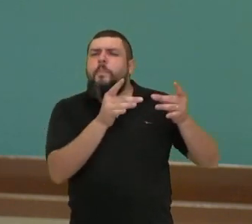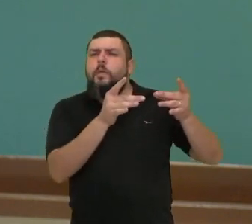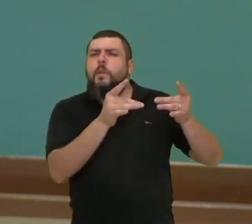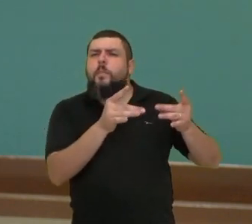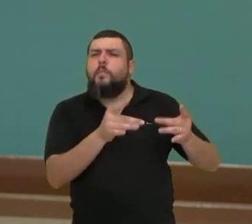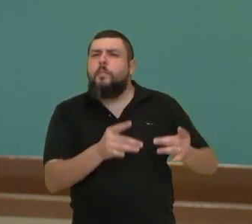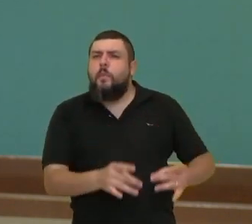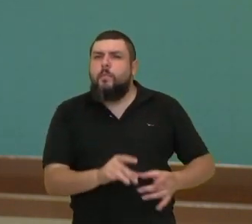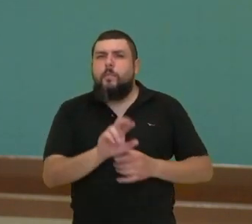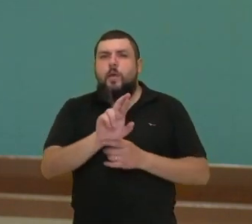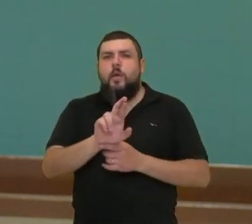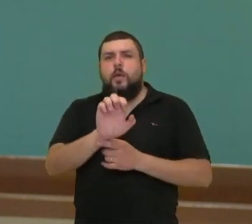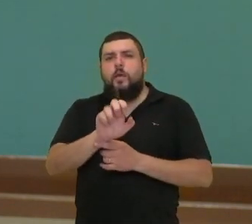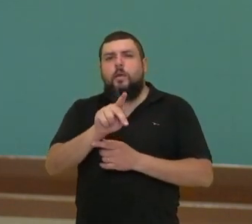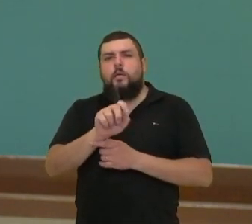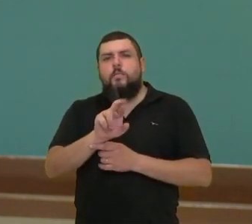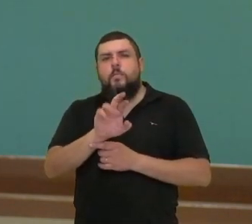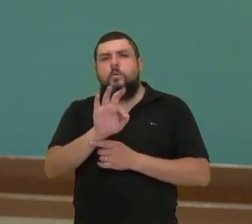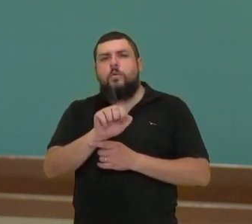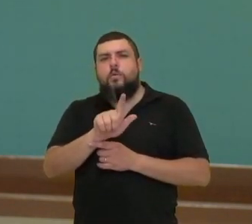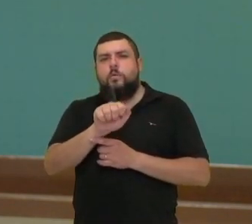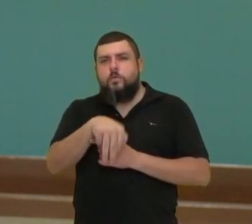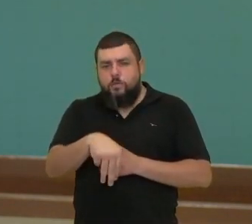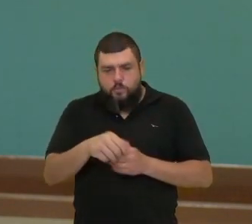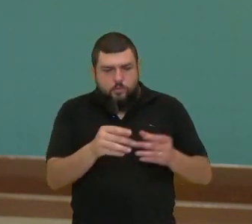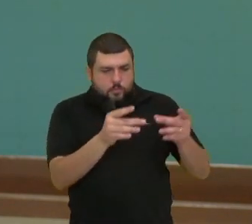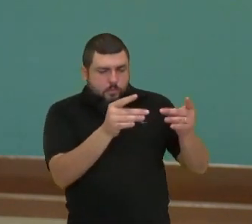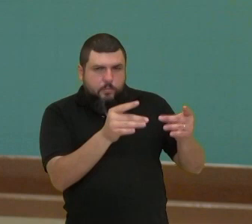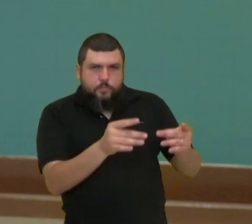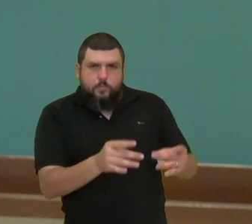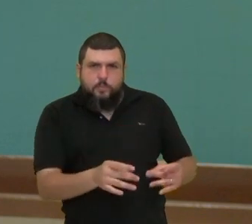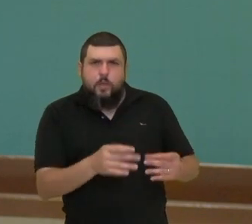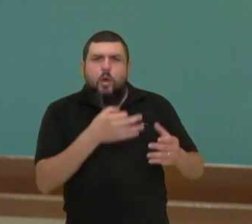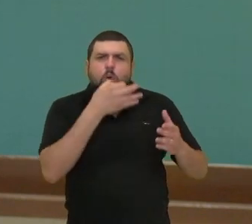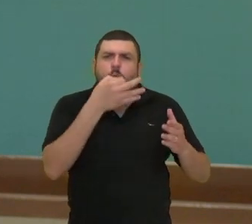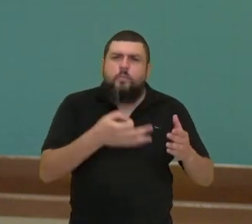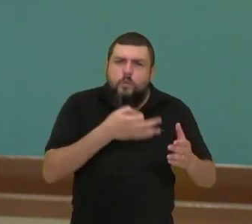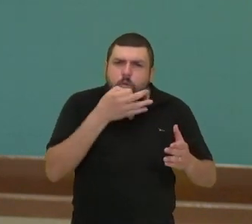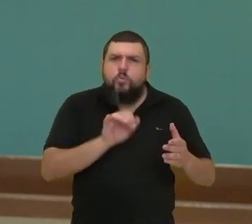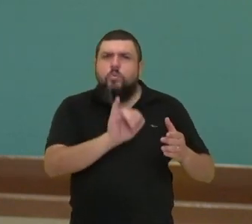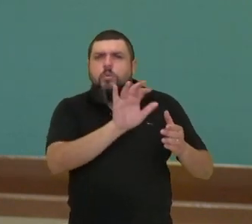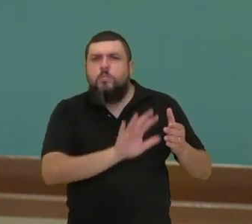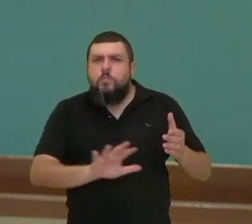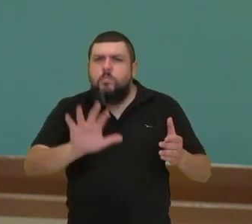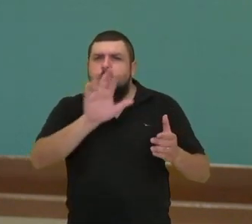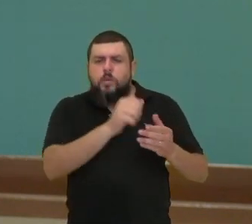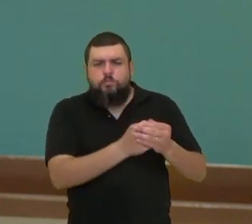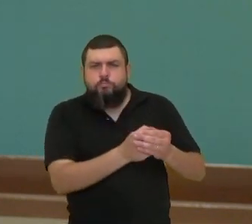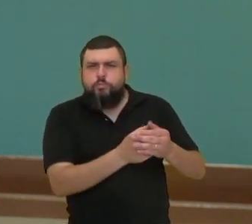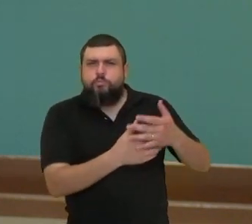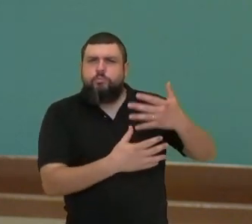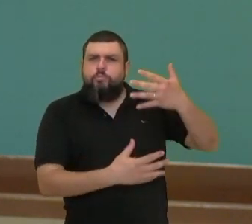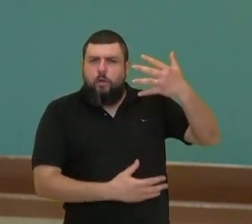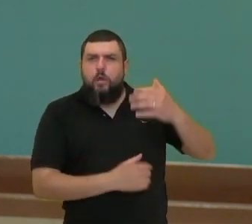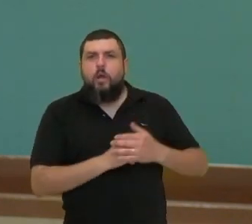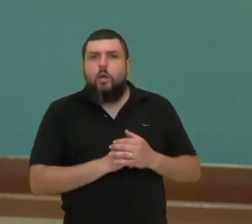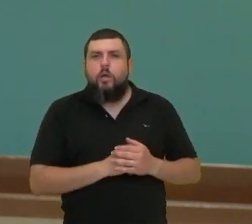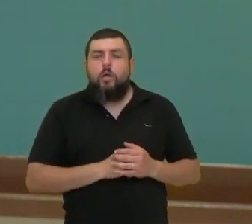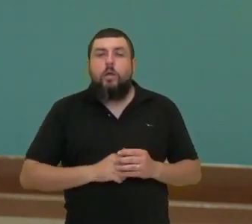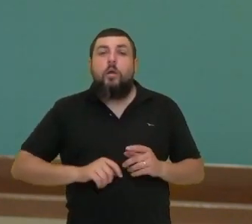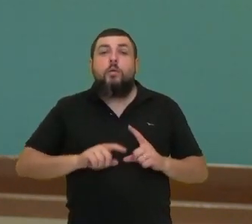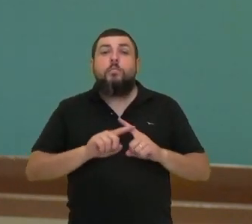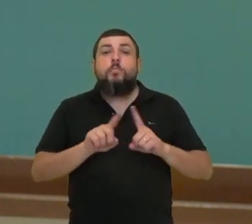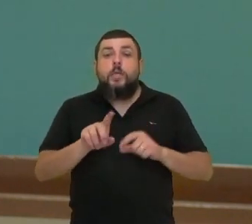mais informações, opiniões, imagens, ela vai apurar os fatos. Mas ambos